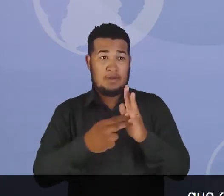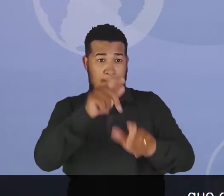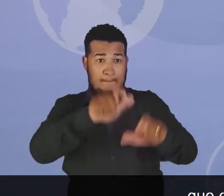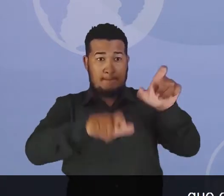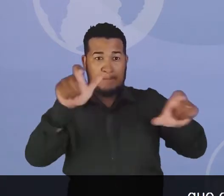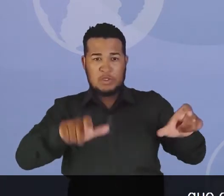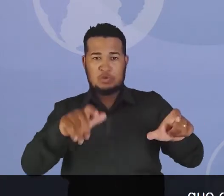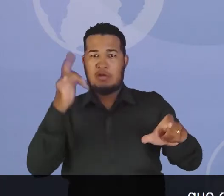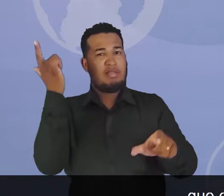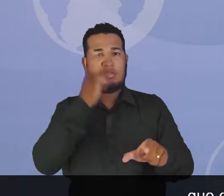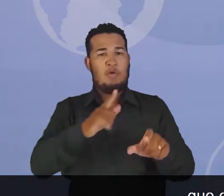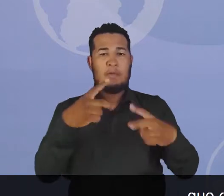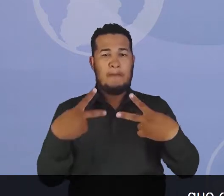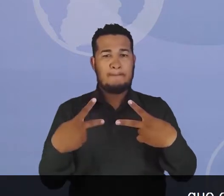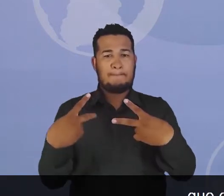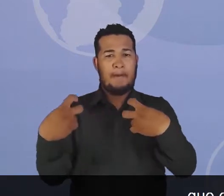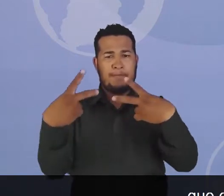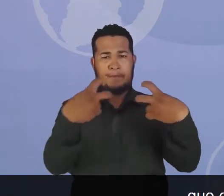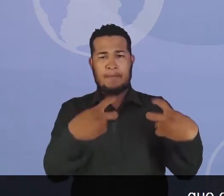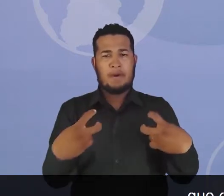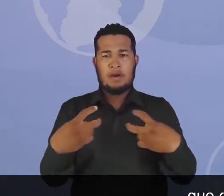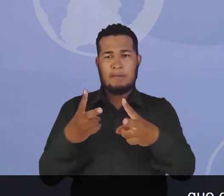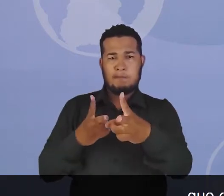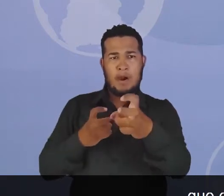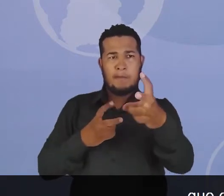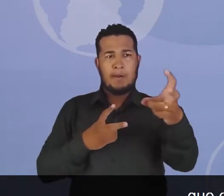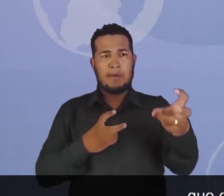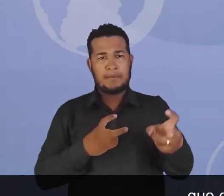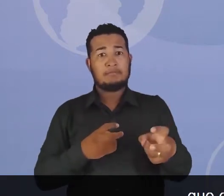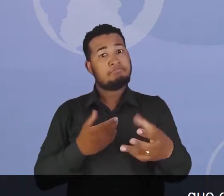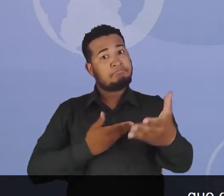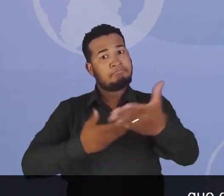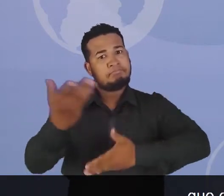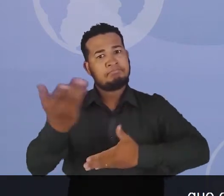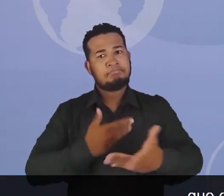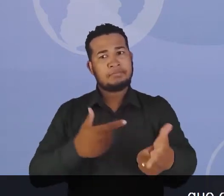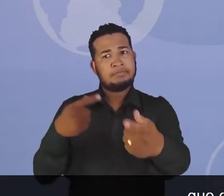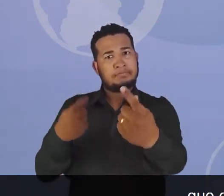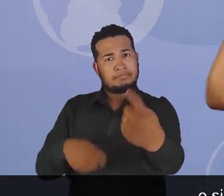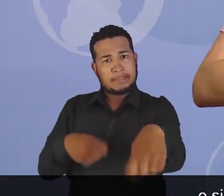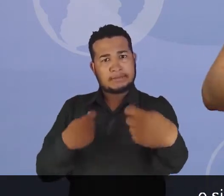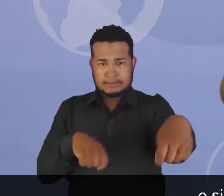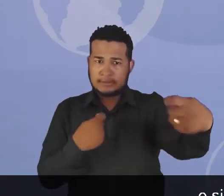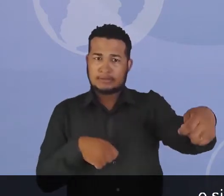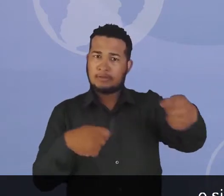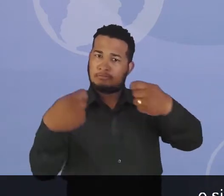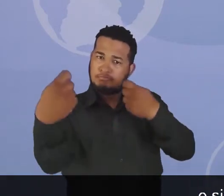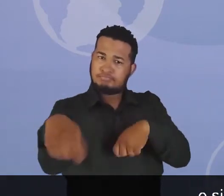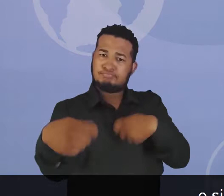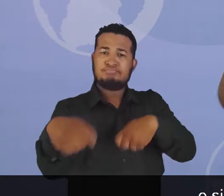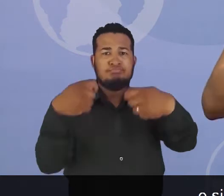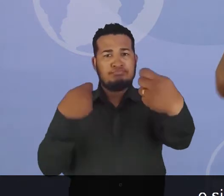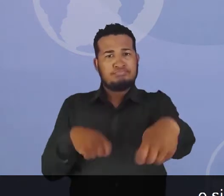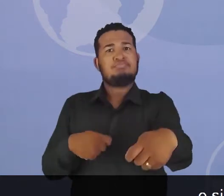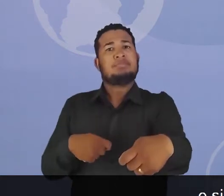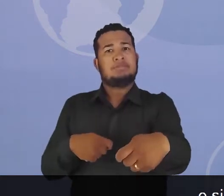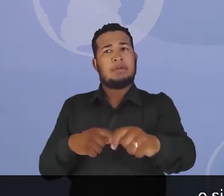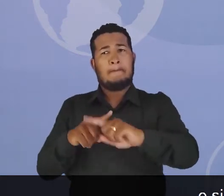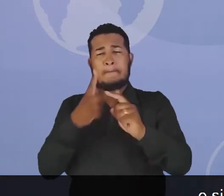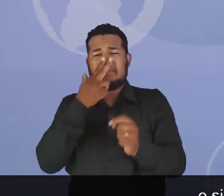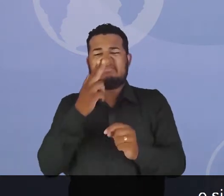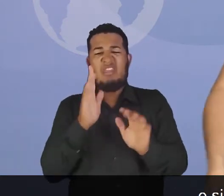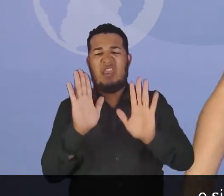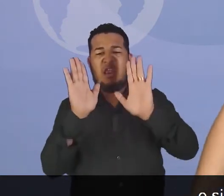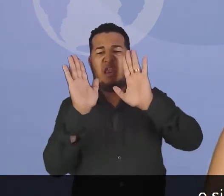reconhecer que elas são absolutamente necessárias umas para as outras e simplesmente deram